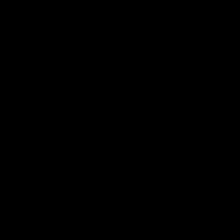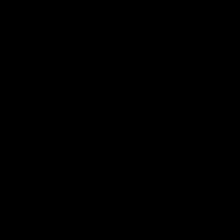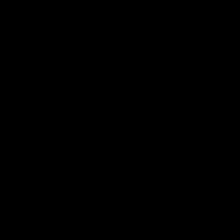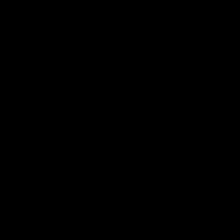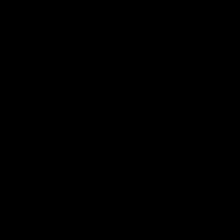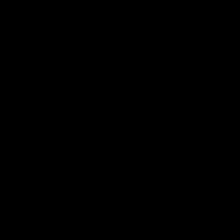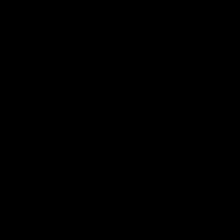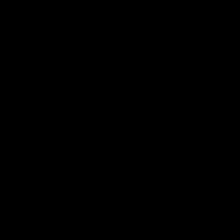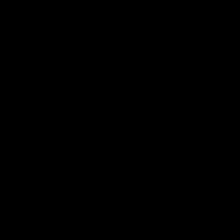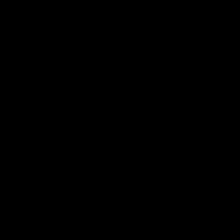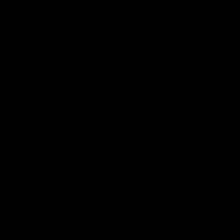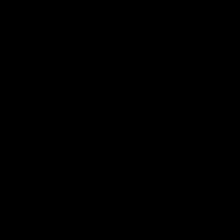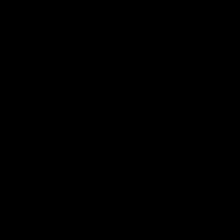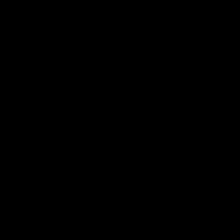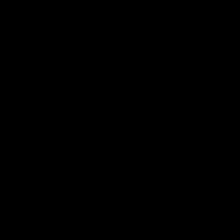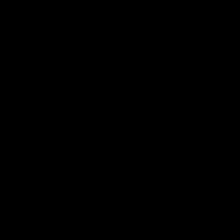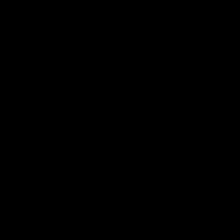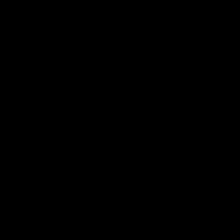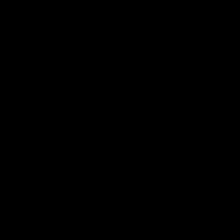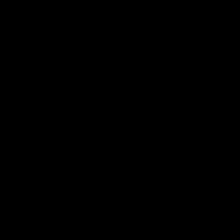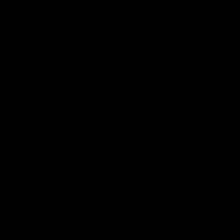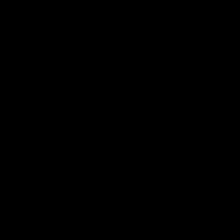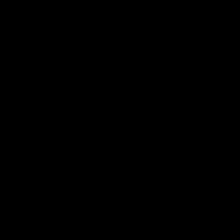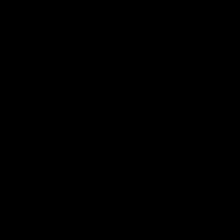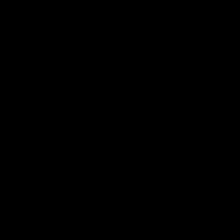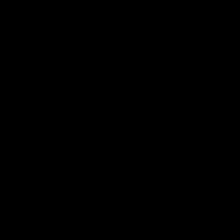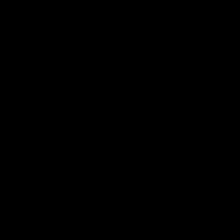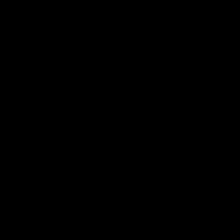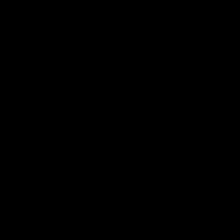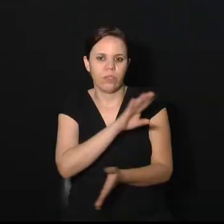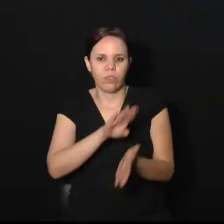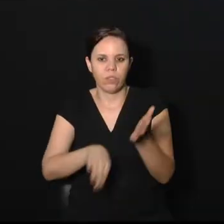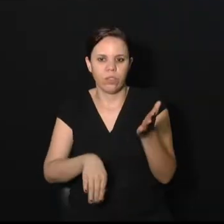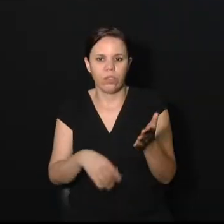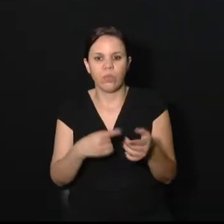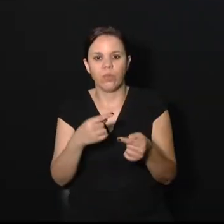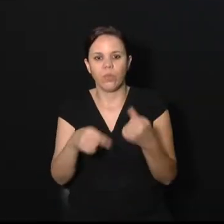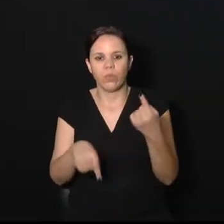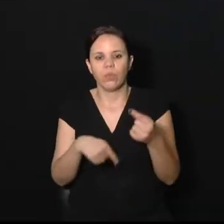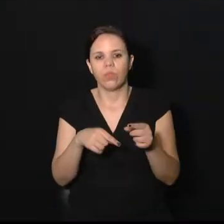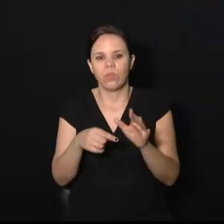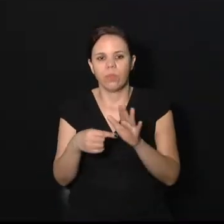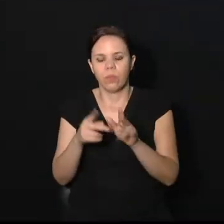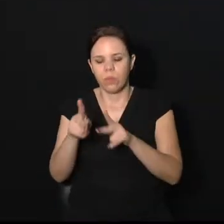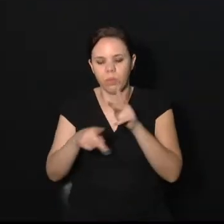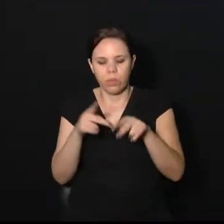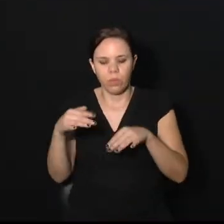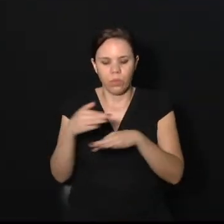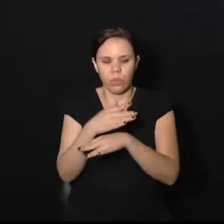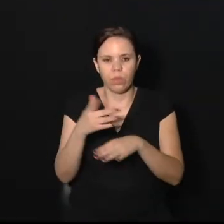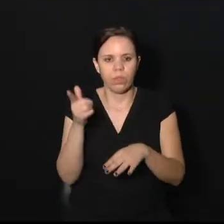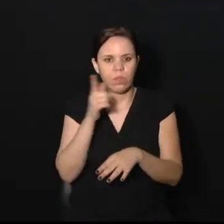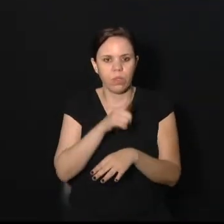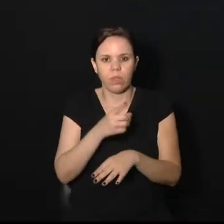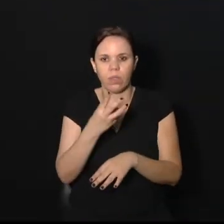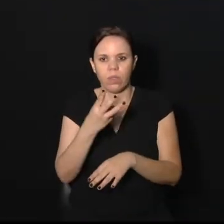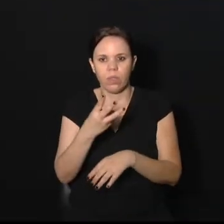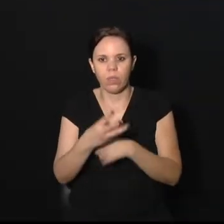eles melhoraram, então, uma rotatória, tiraram um sinal e eles fizeram que quem passasse lá ganhasse 3 anos, né, de